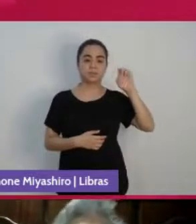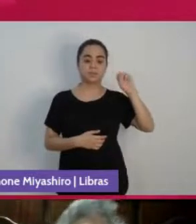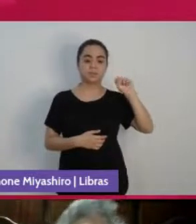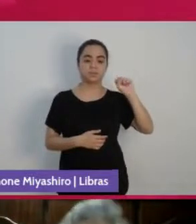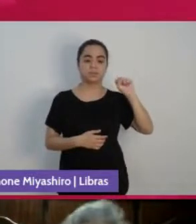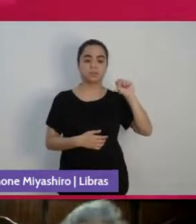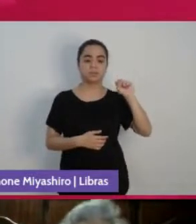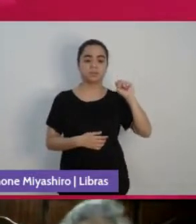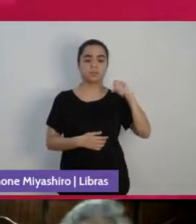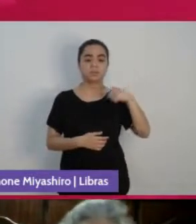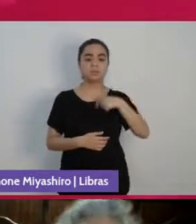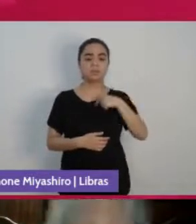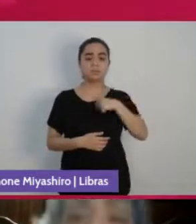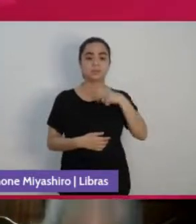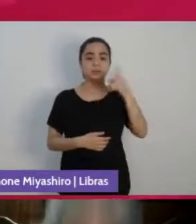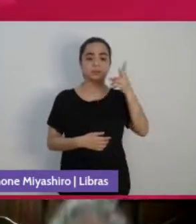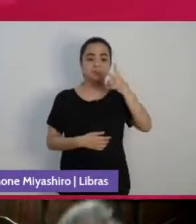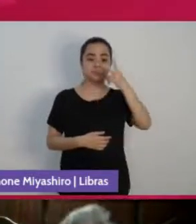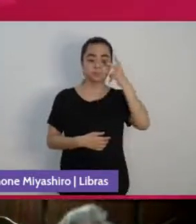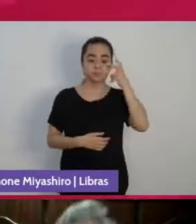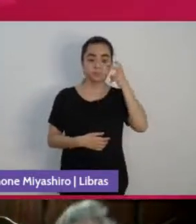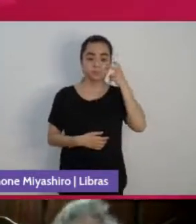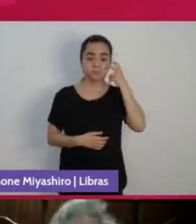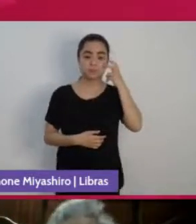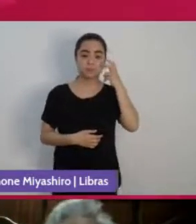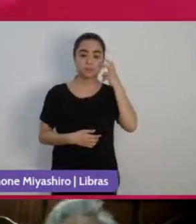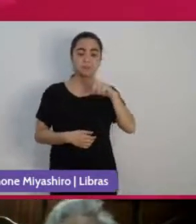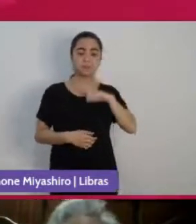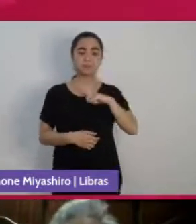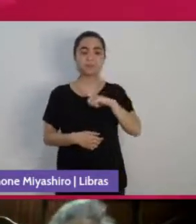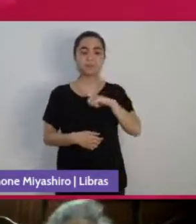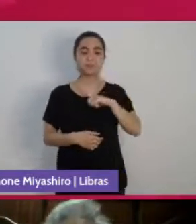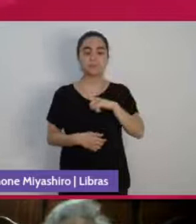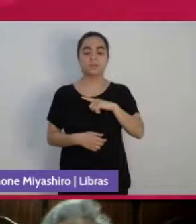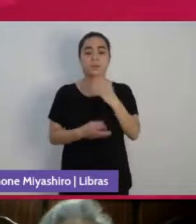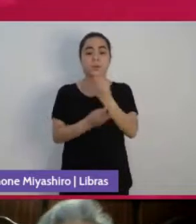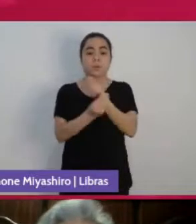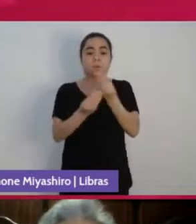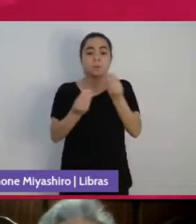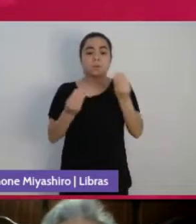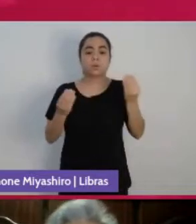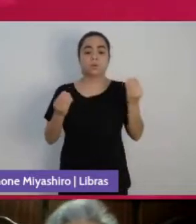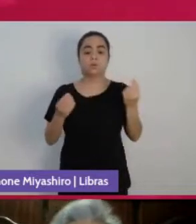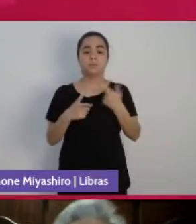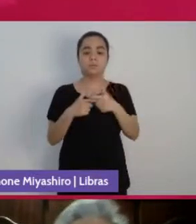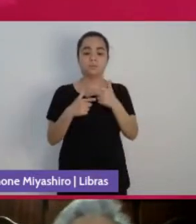Que eu vejo para a gente ter esse monte de problemas aqui.